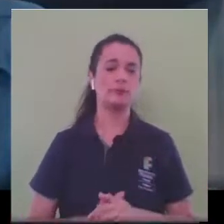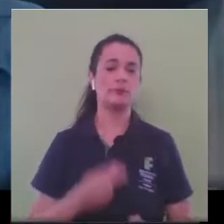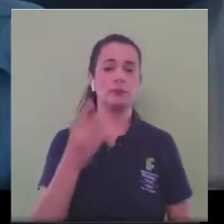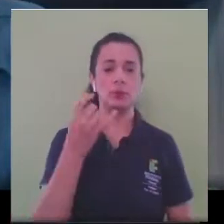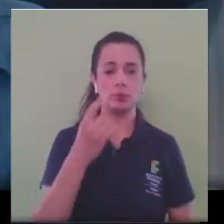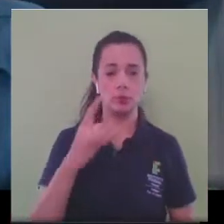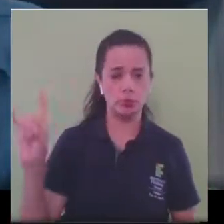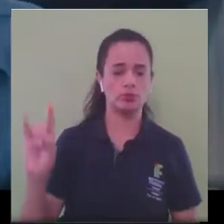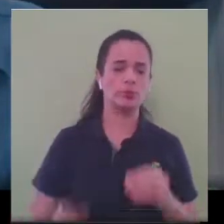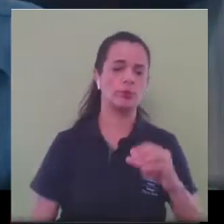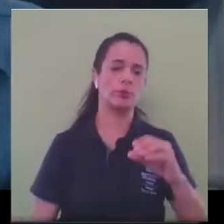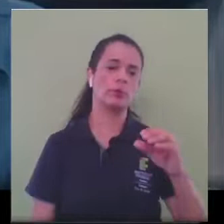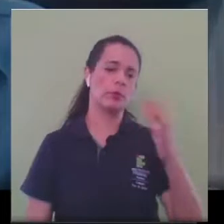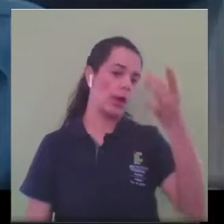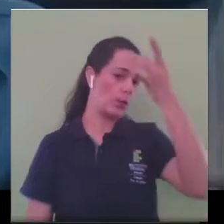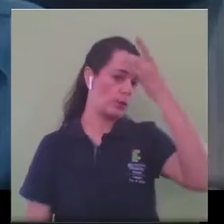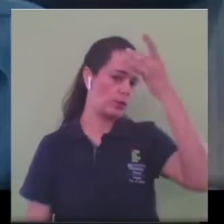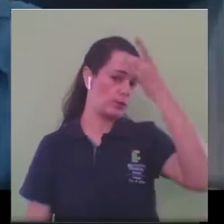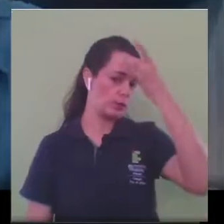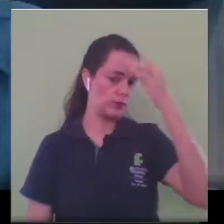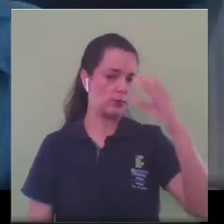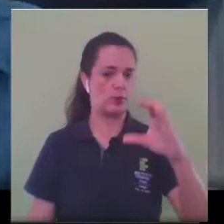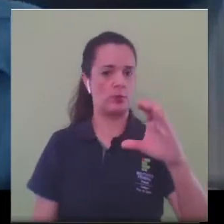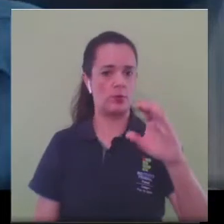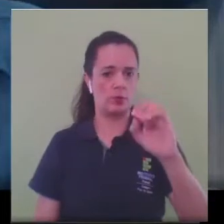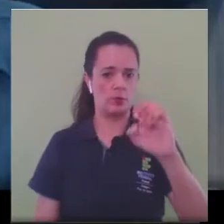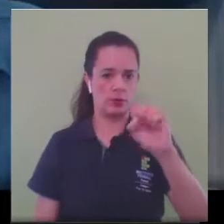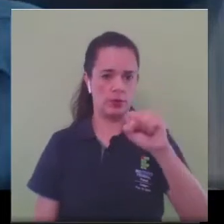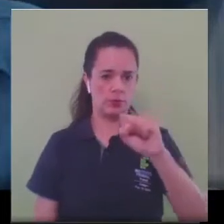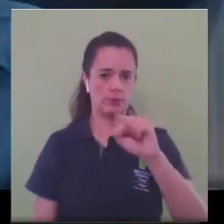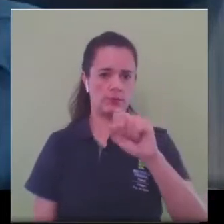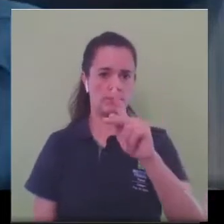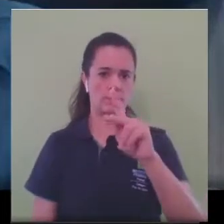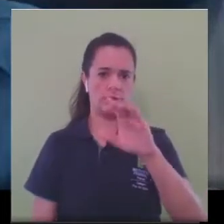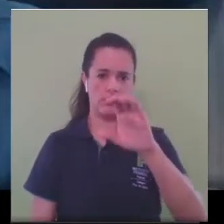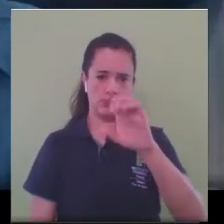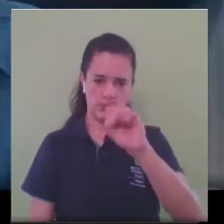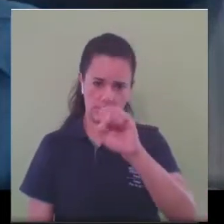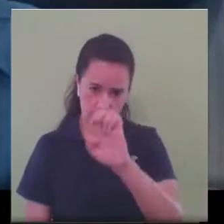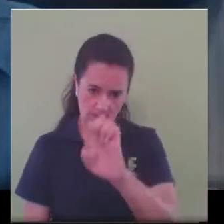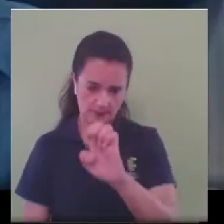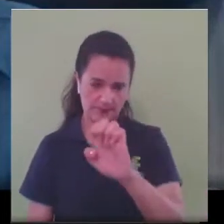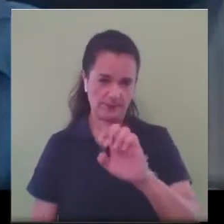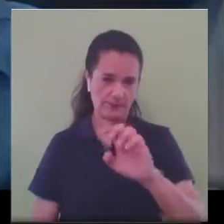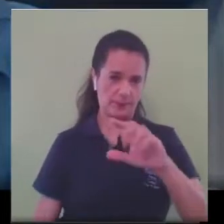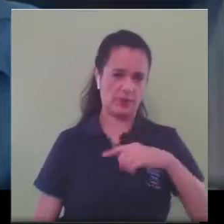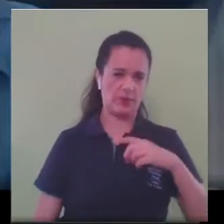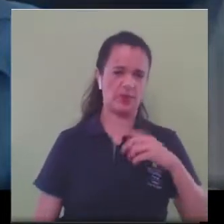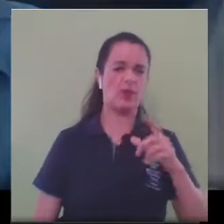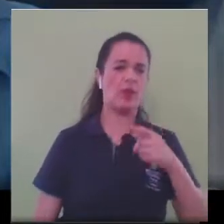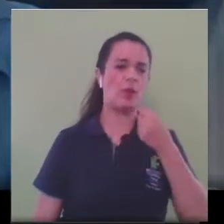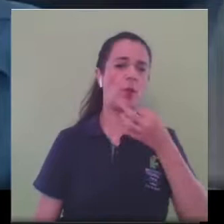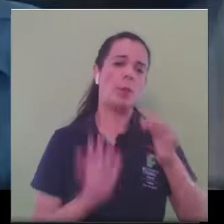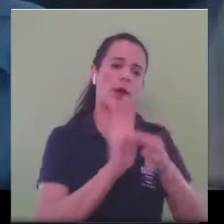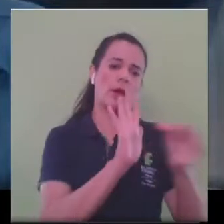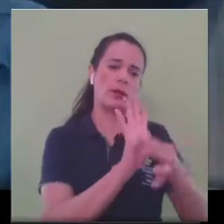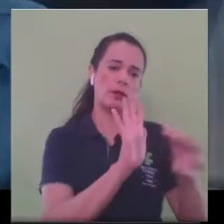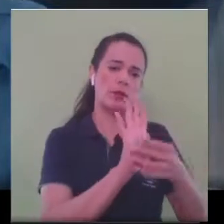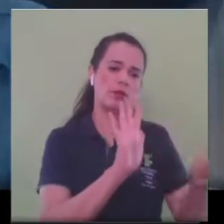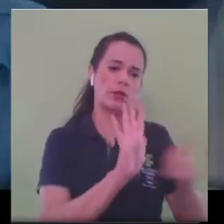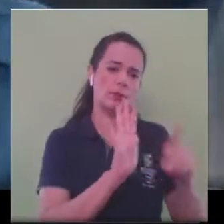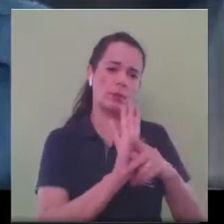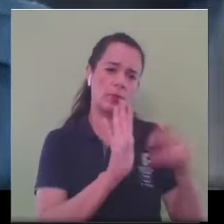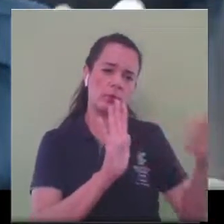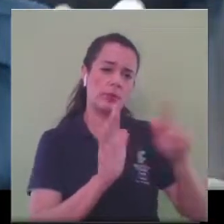concepção do Coetzee, né, que é um prêmio Nobel e estabeleceu também uma crítica em relação ao ensaio do T.S. Eliot. Então